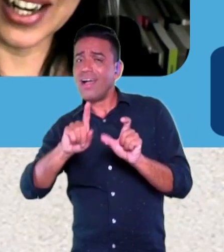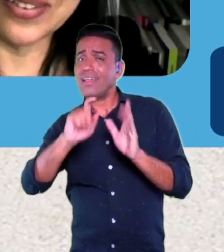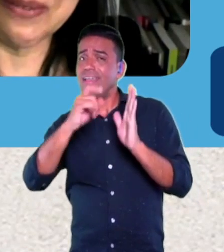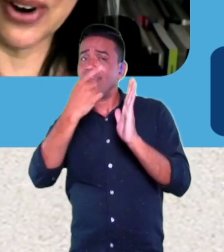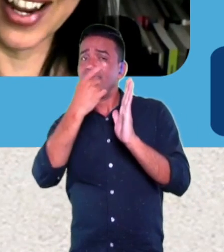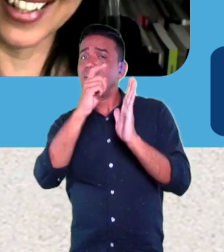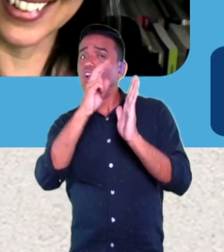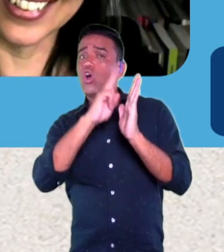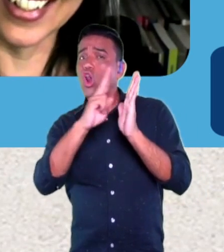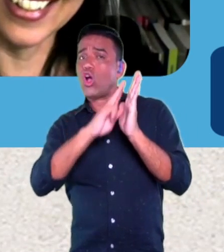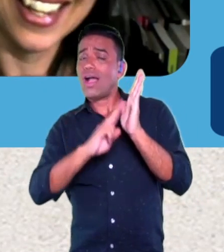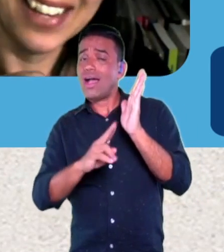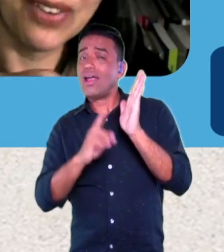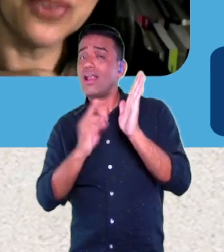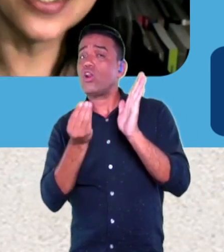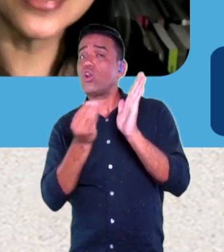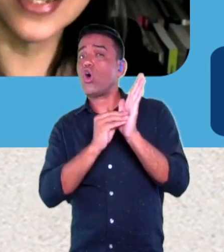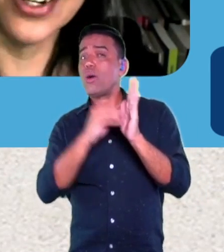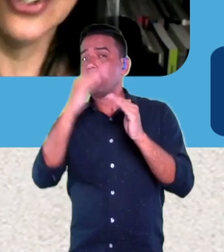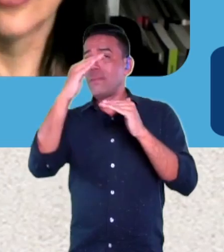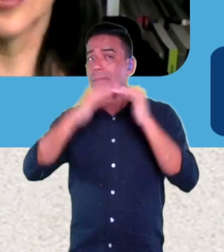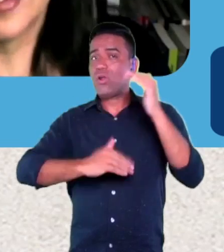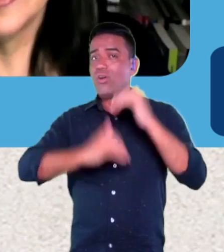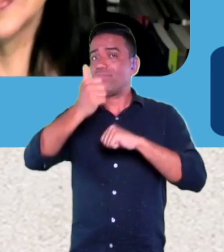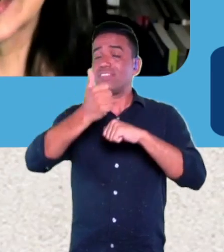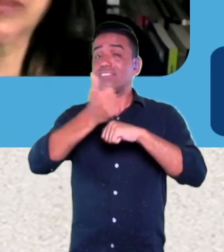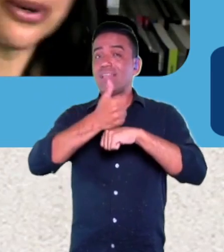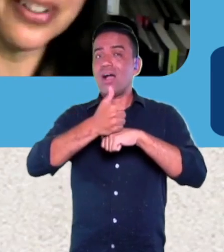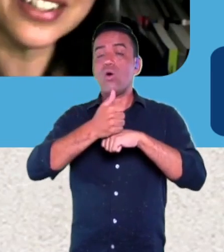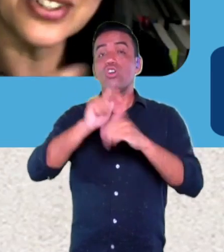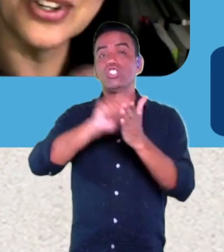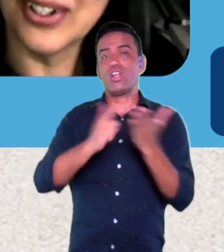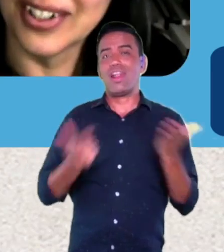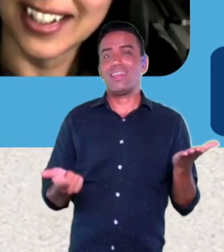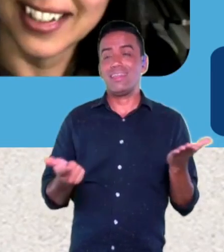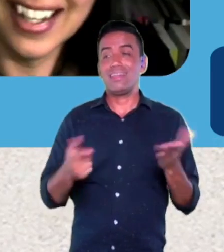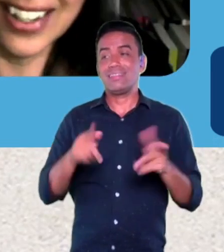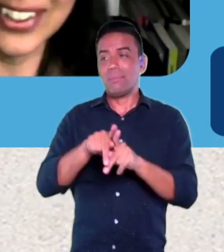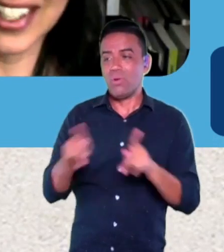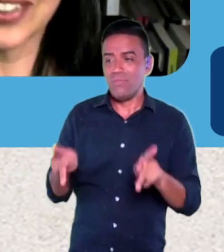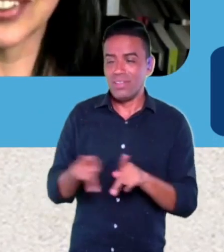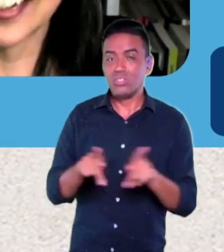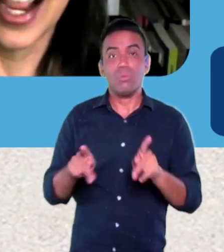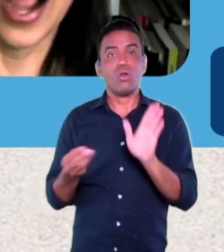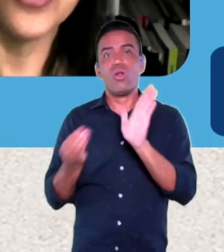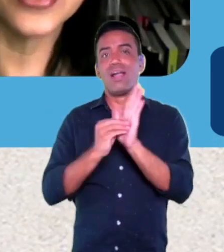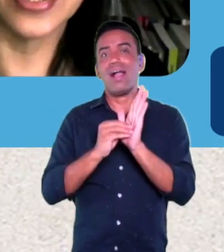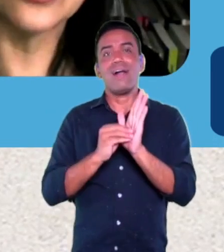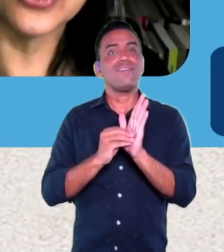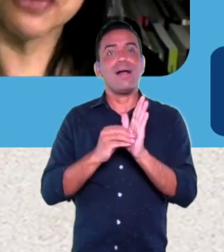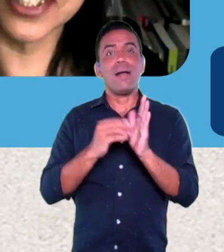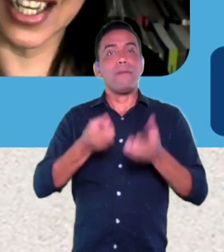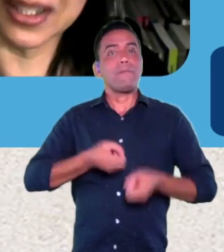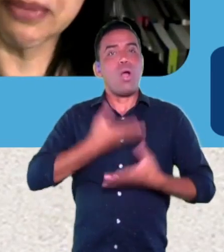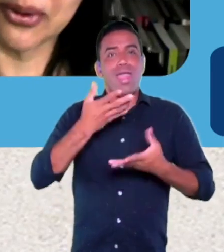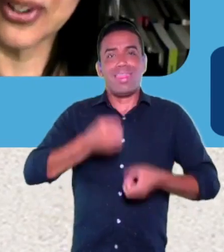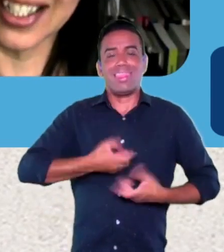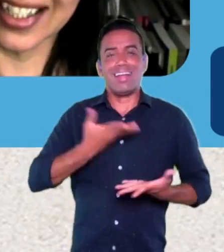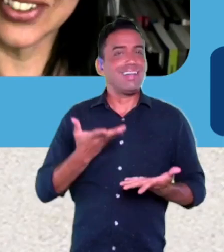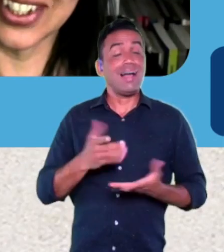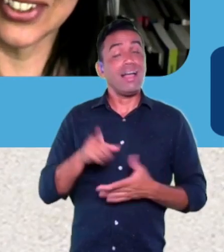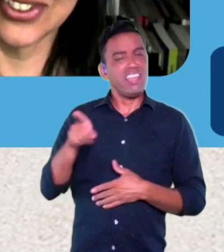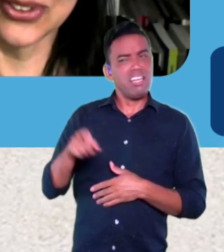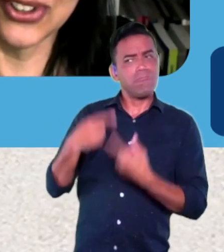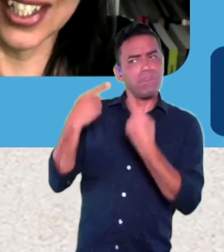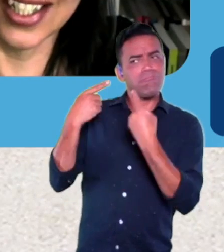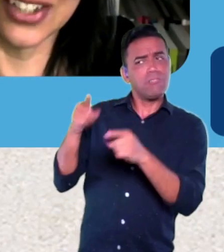ninguém colocava poeta, colocava profissão, jornalista, professor, né? Outra coisa. Aí o Ricardo deu uma certa bronca